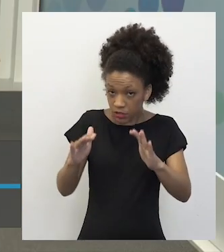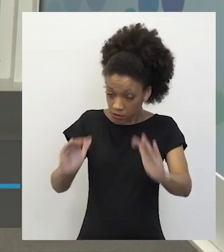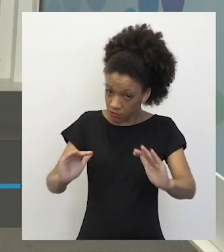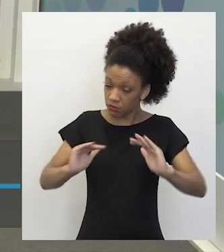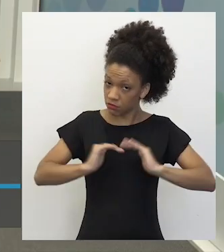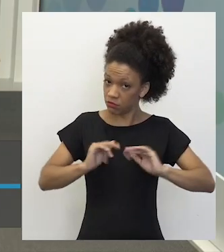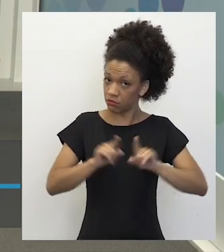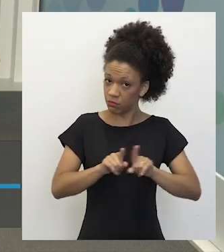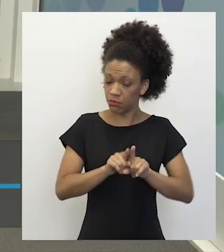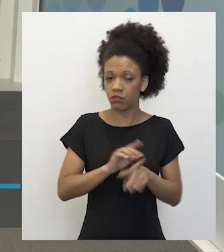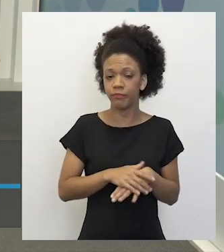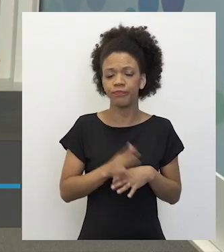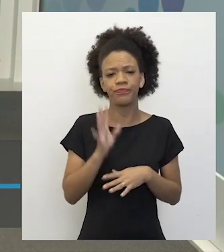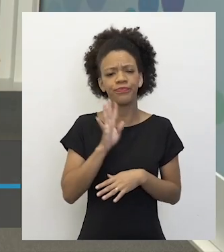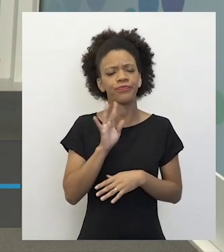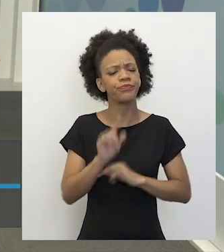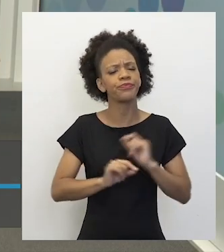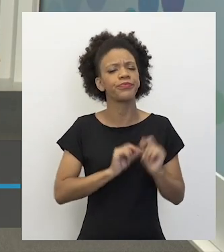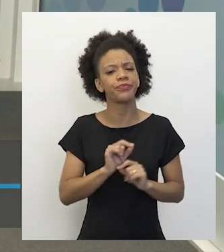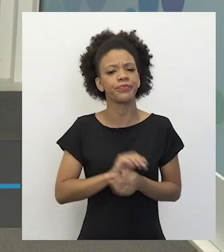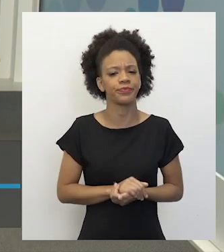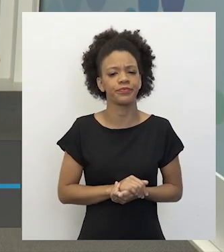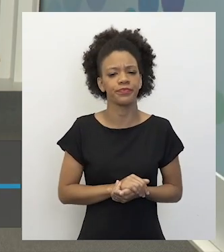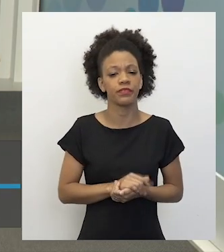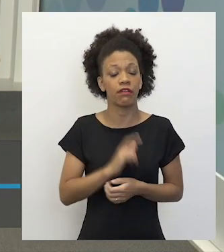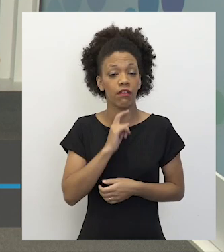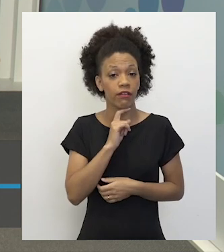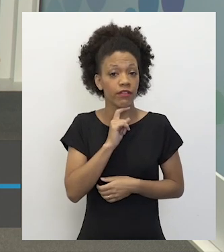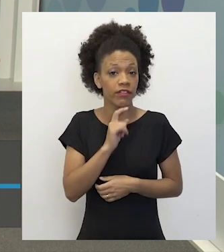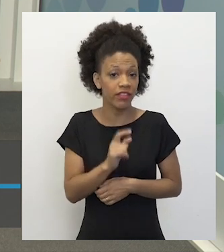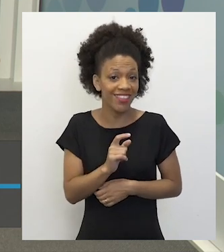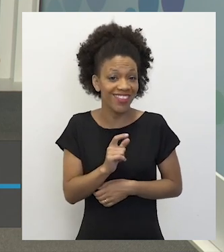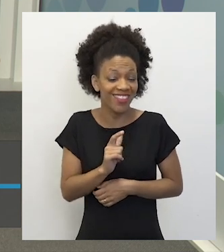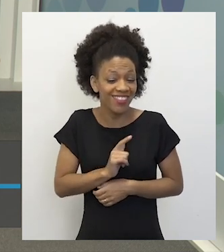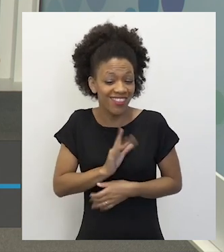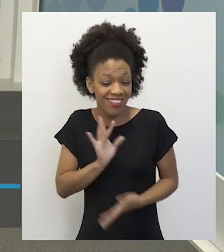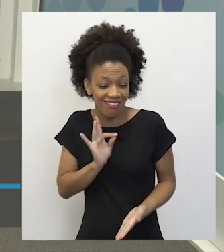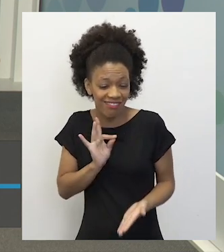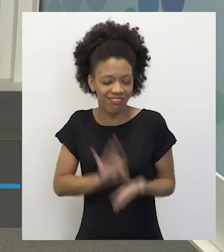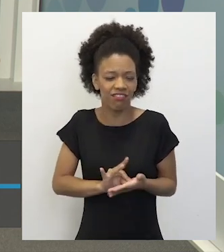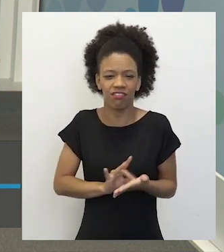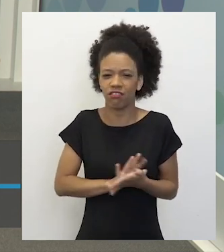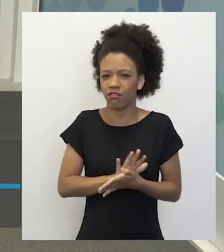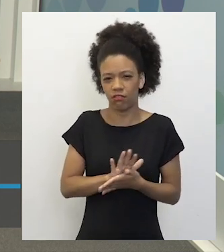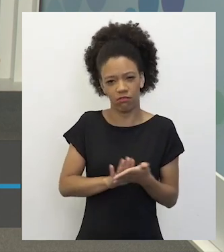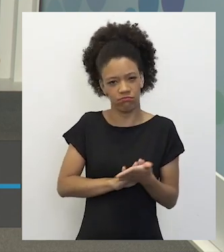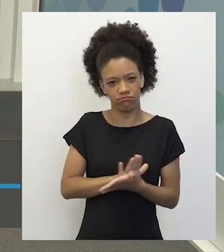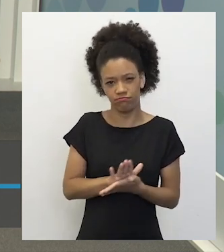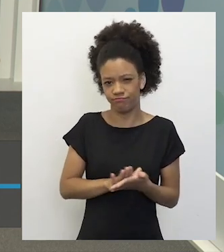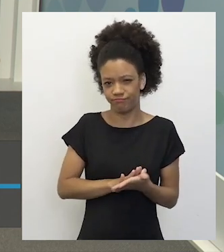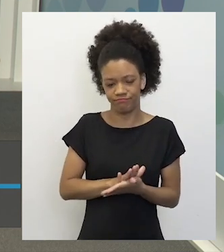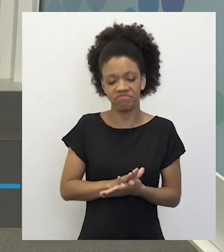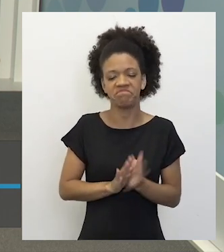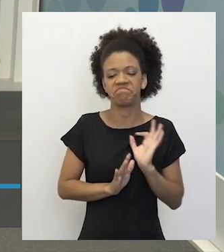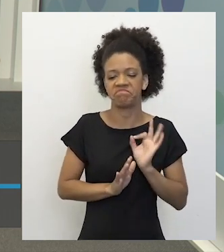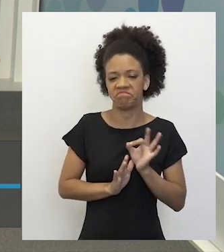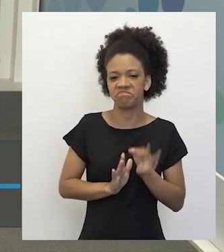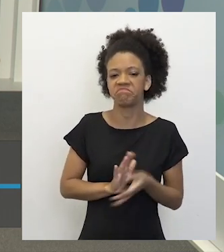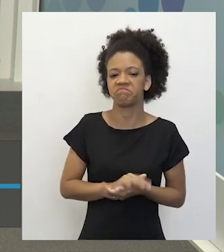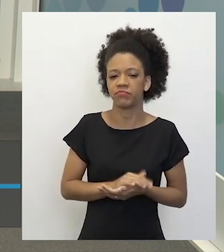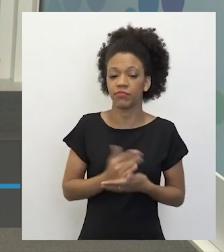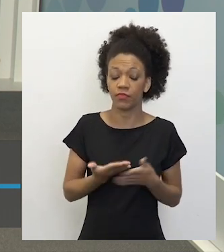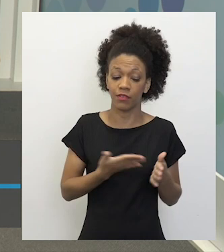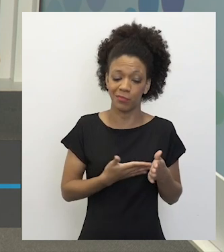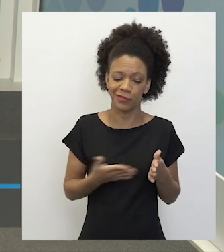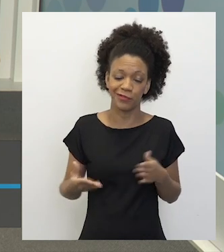colocou uma coisa legal também, ele colocou que ninguém tem certeza de nada. Muito bem, ainda mais nesses tempos